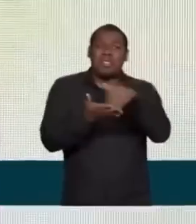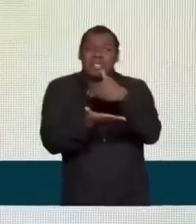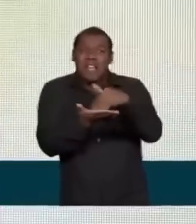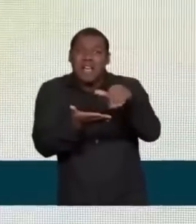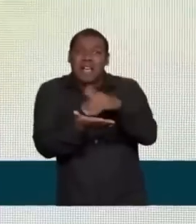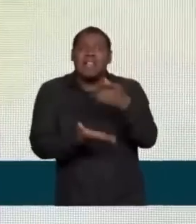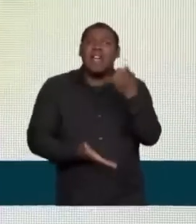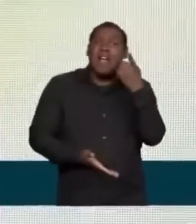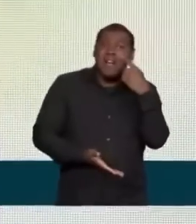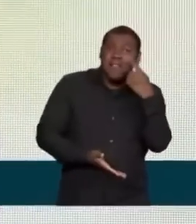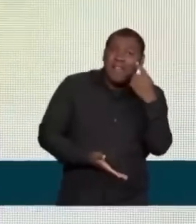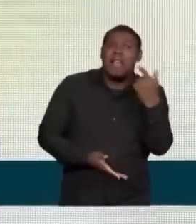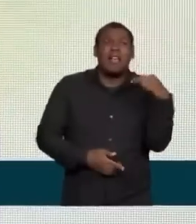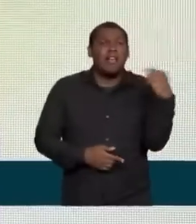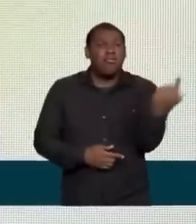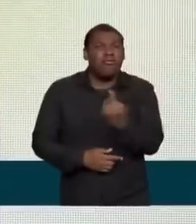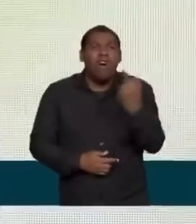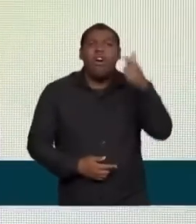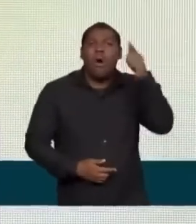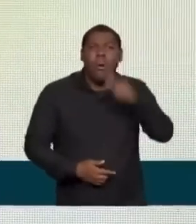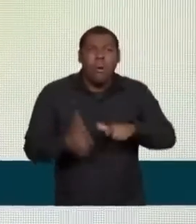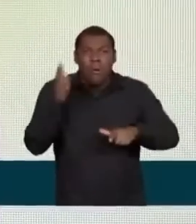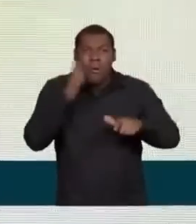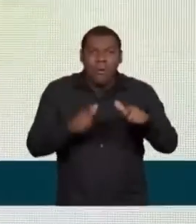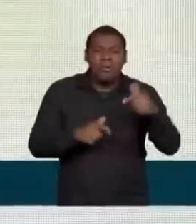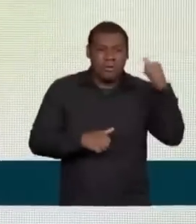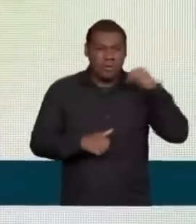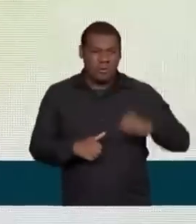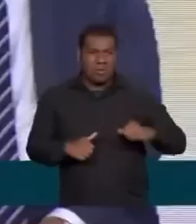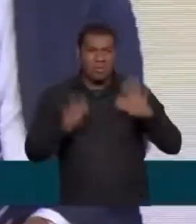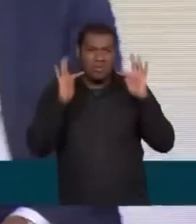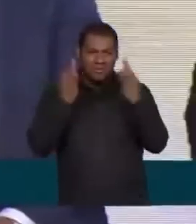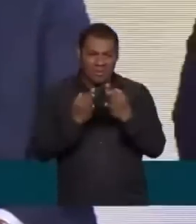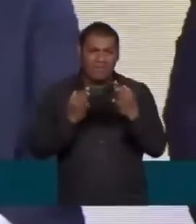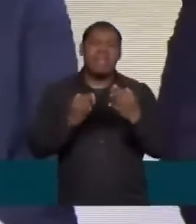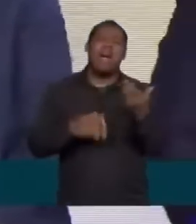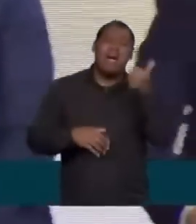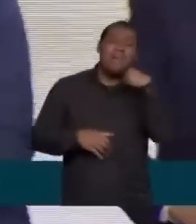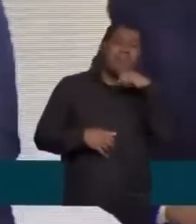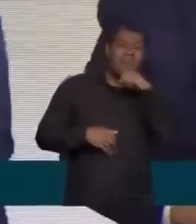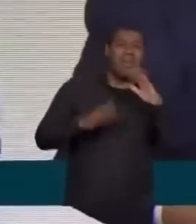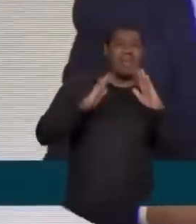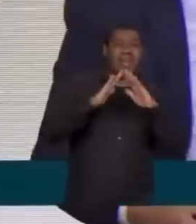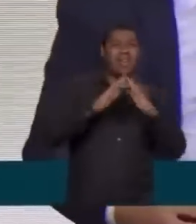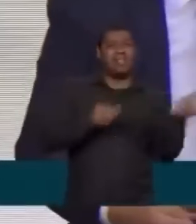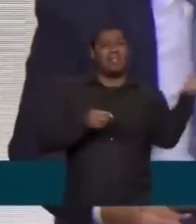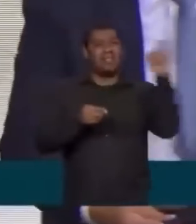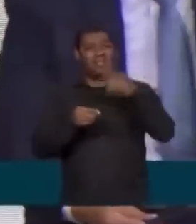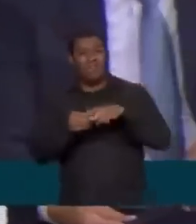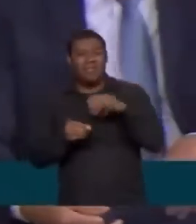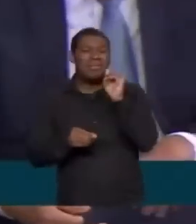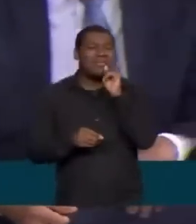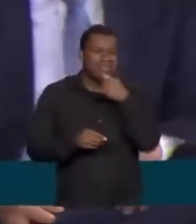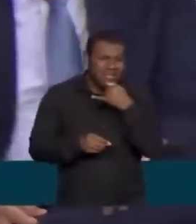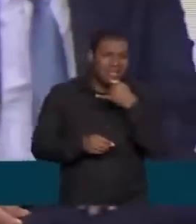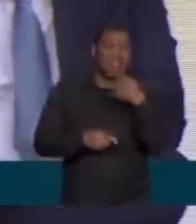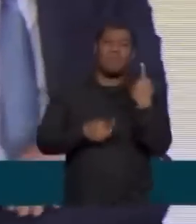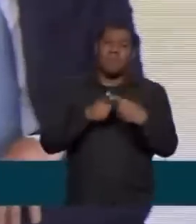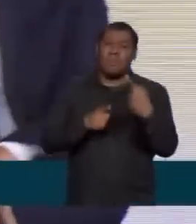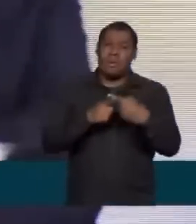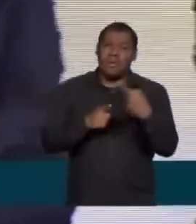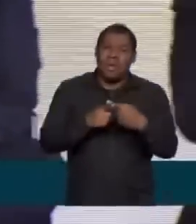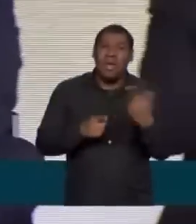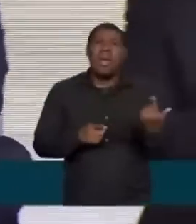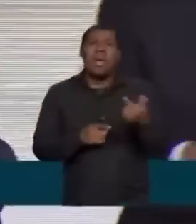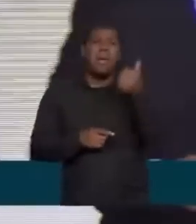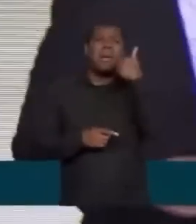havíamos sido incluídos no programa. Eu havia voltar triste, pois só ela sabia a dor que era ver um filho